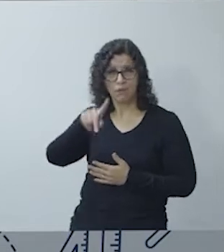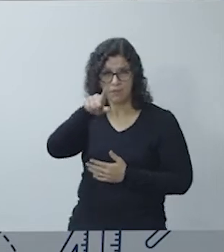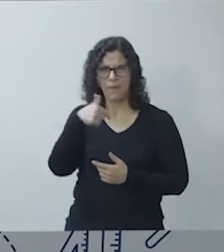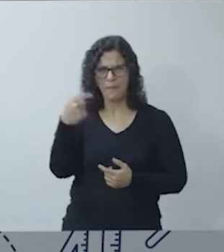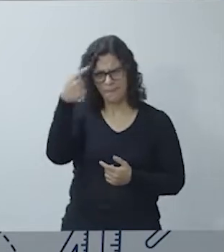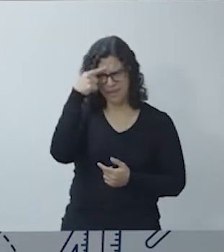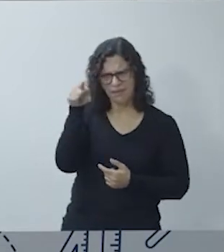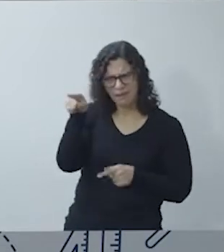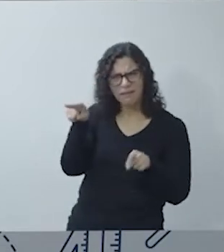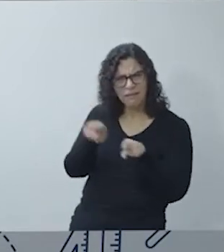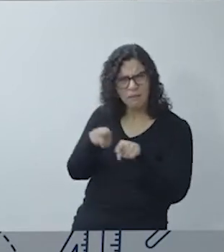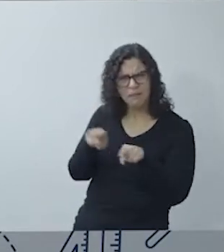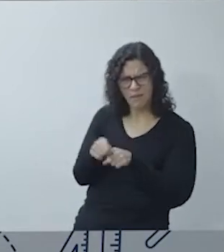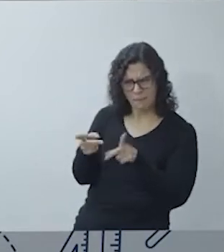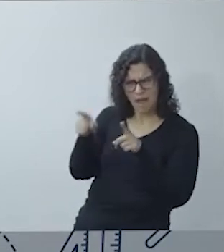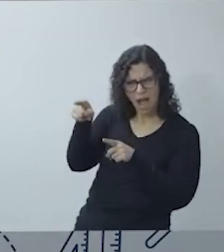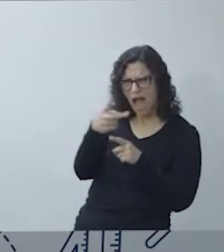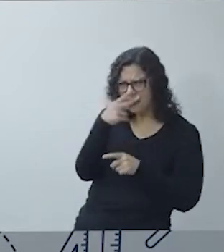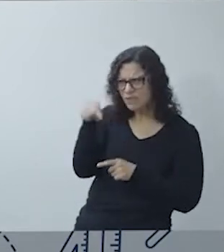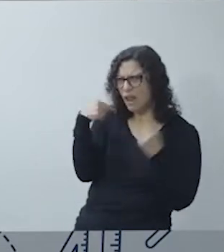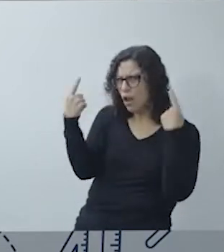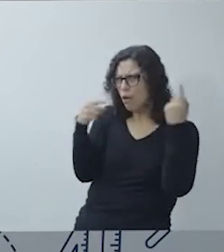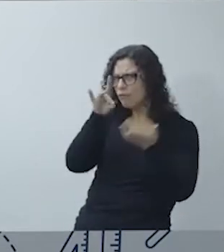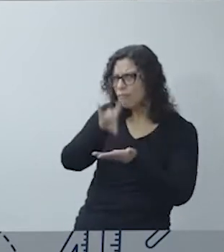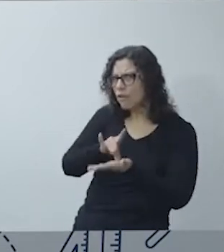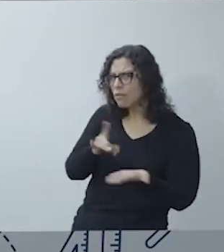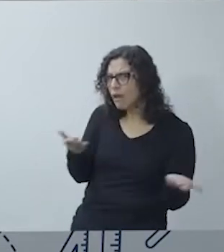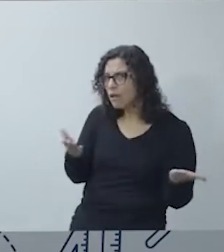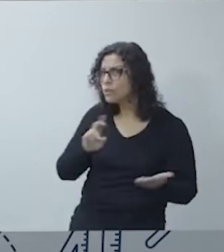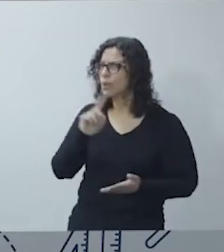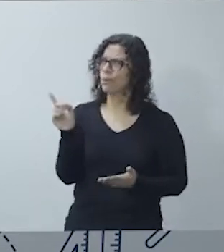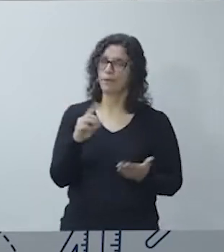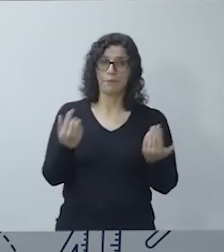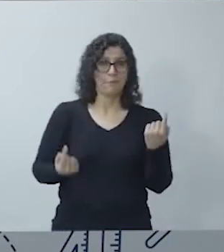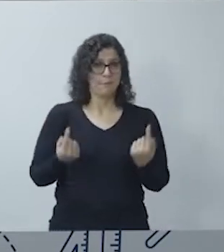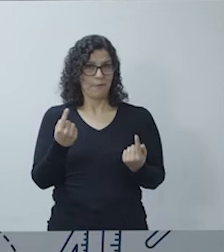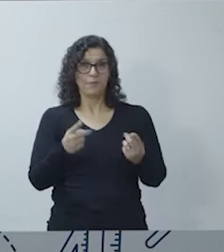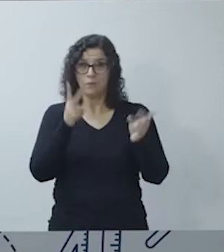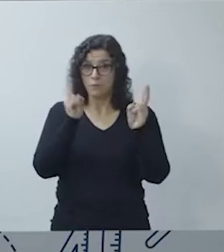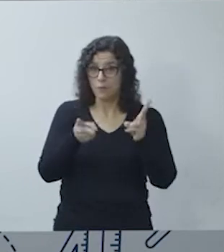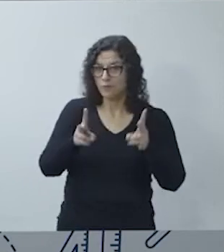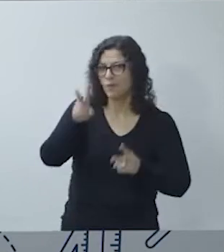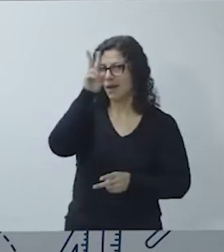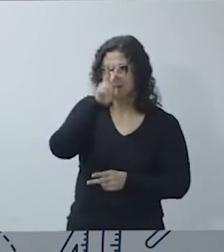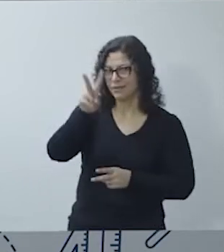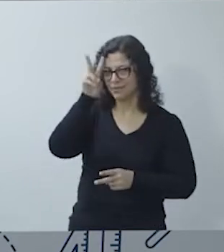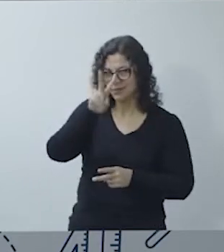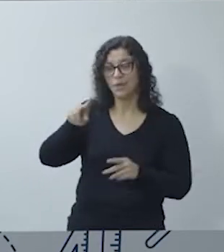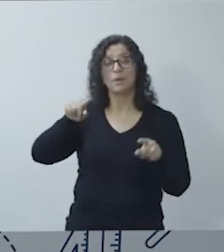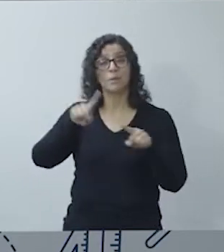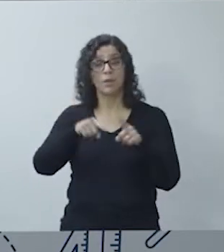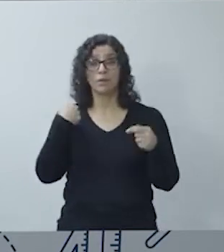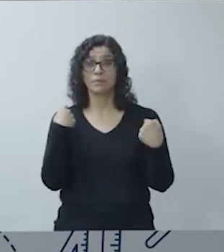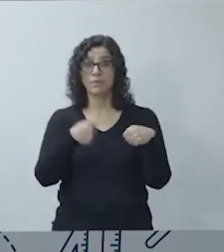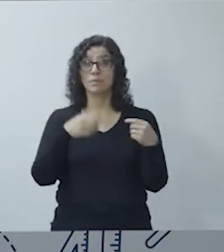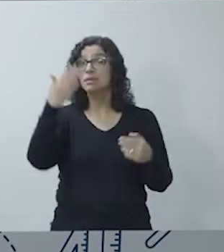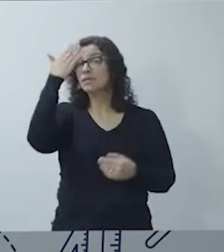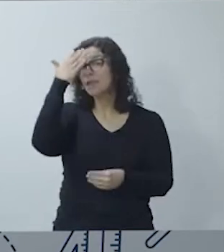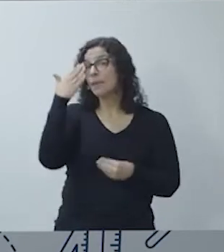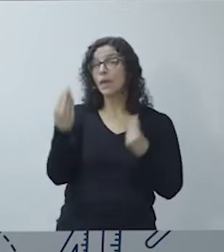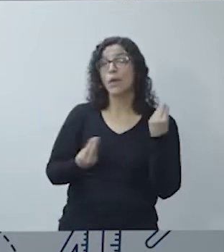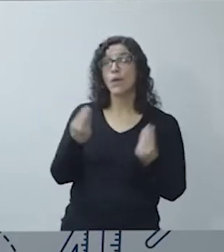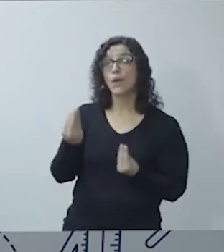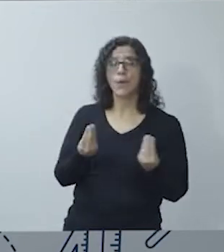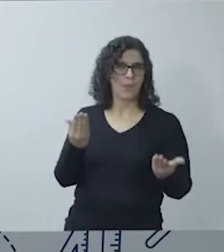você considera, pelo que nós lemos até agora, ele doido ou não? Vamos continuar a nossa história, porque nós precisamos